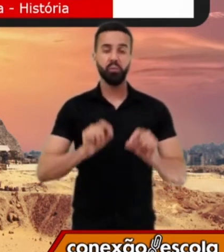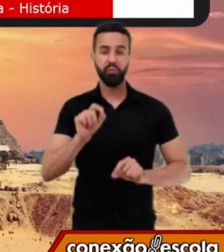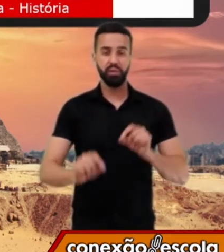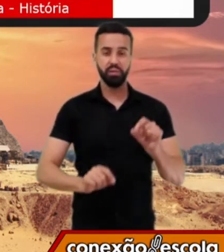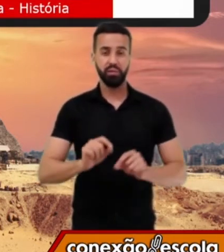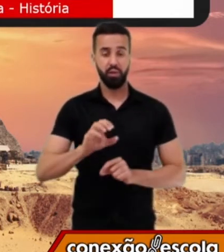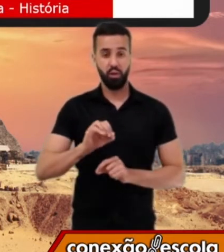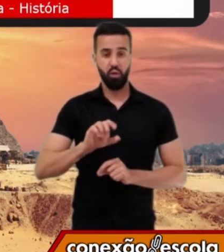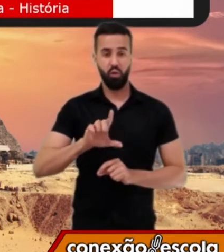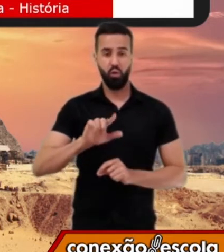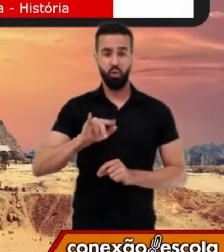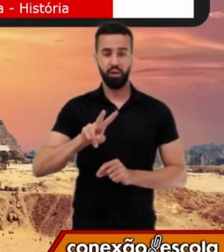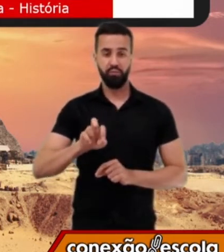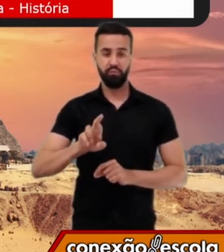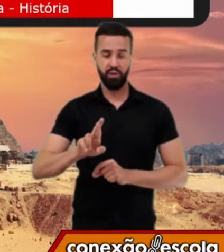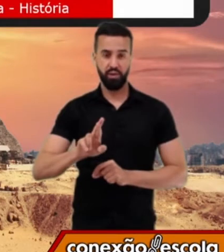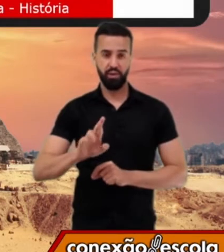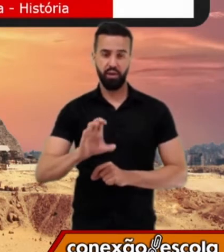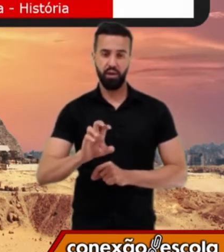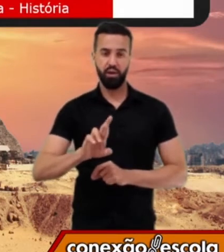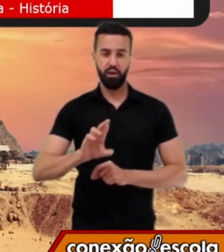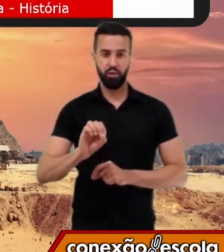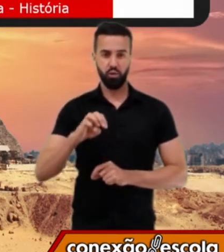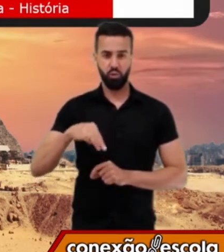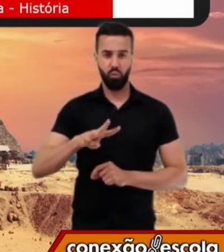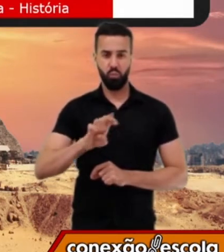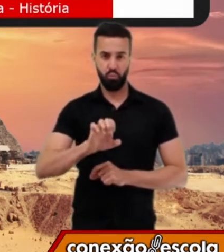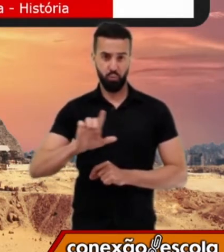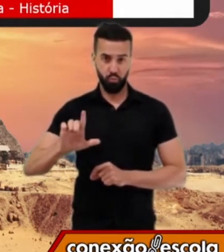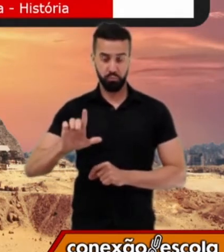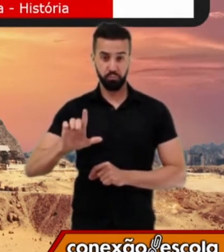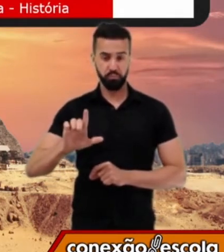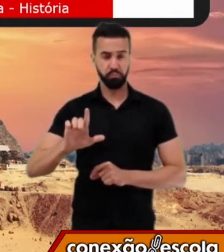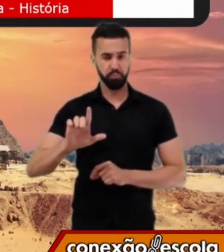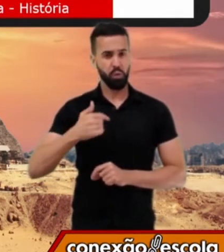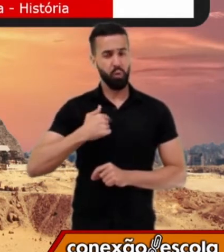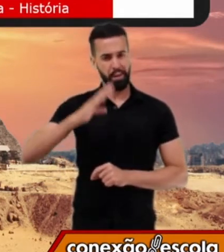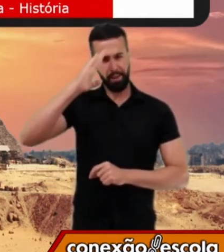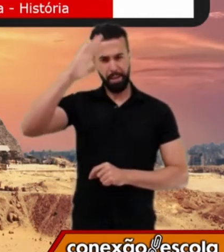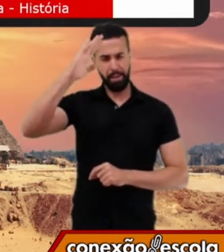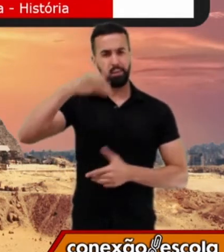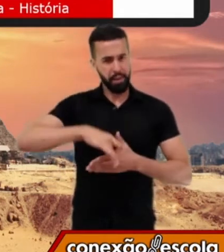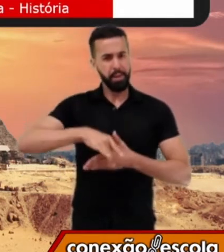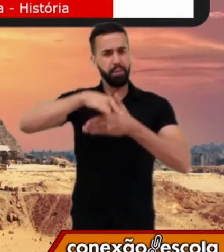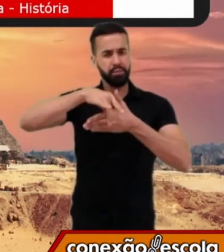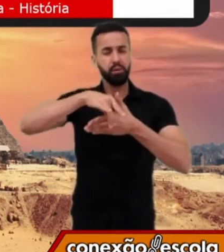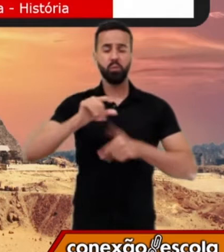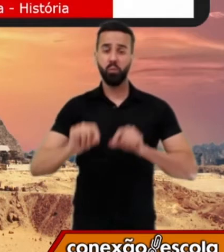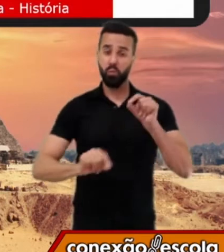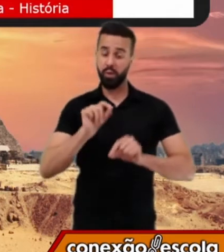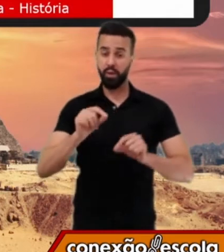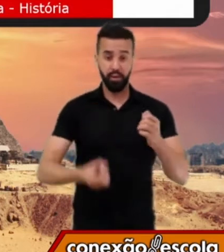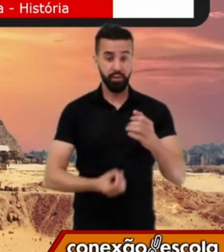chamado Oliver Cromwell. Cromwell, então, como líder dessa guerra pelo lado do parlamento, ele cria o